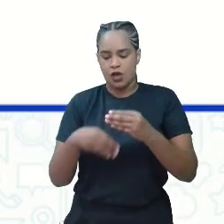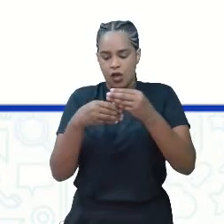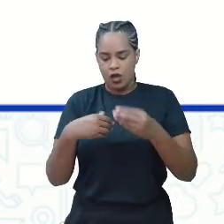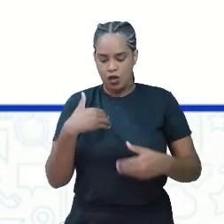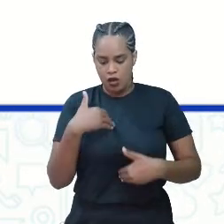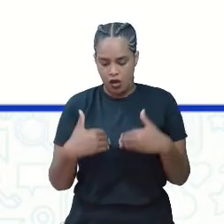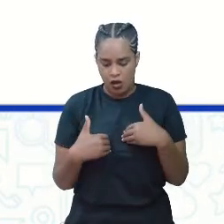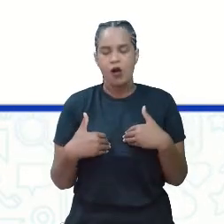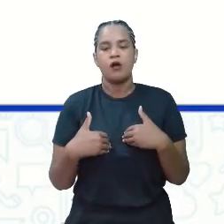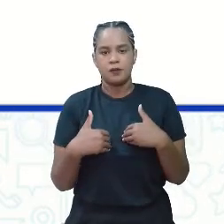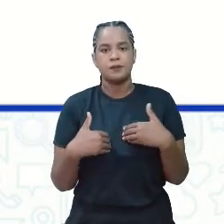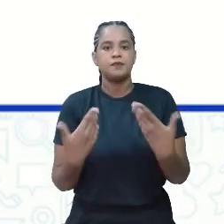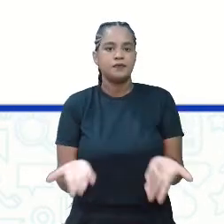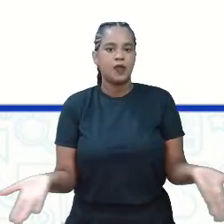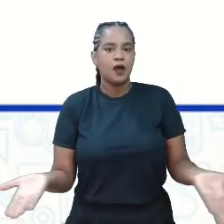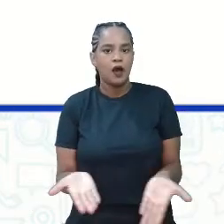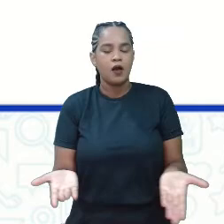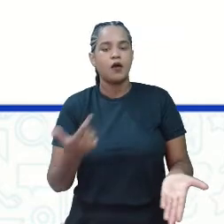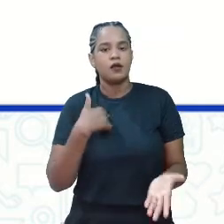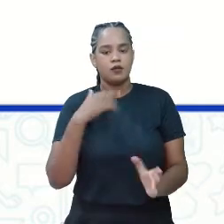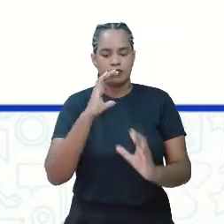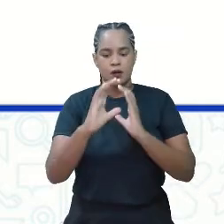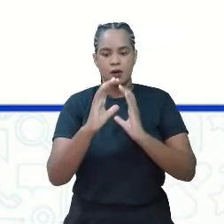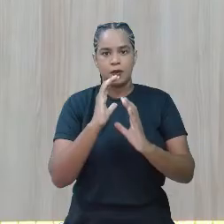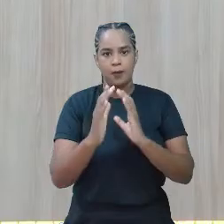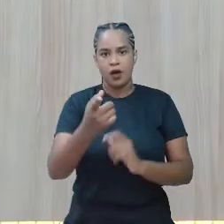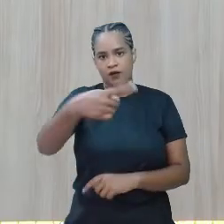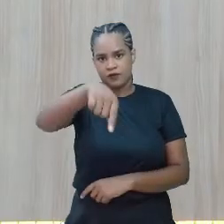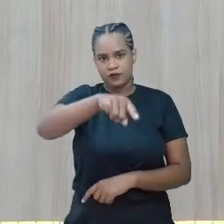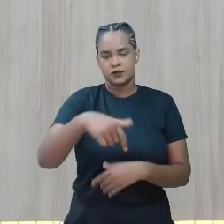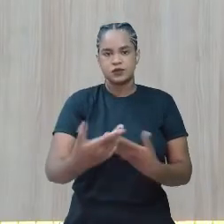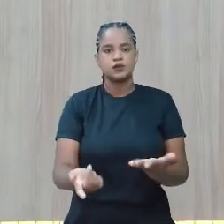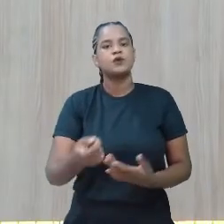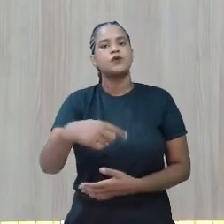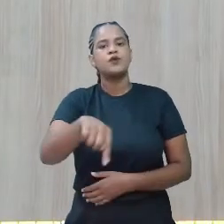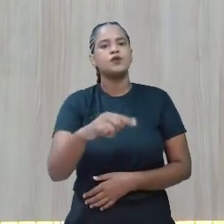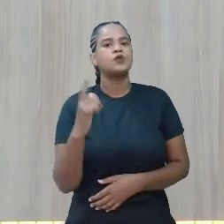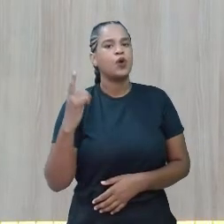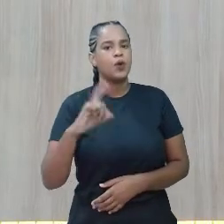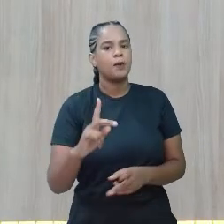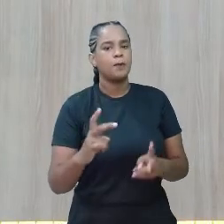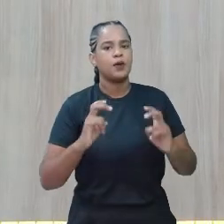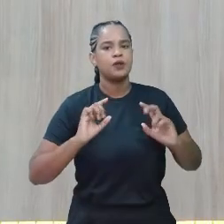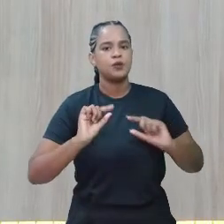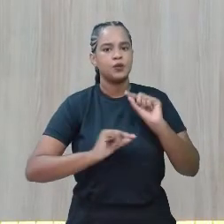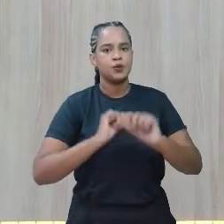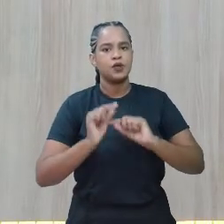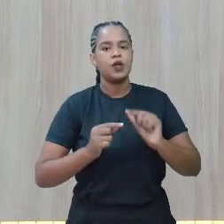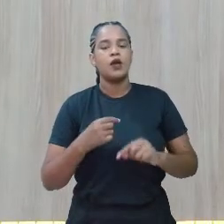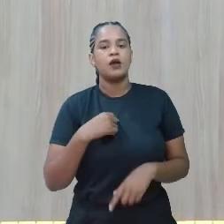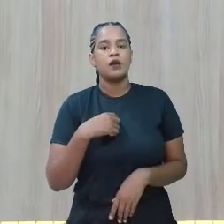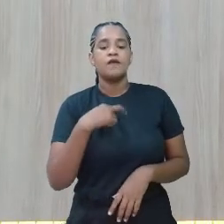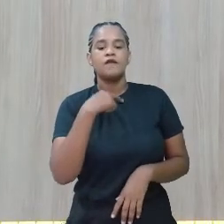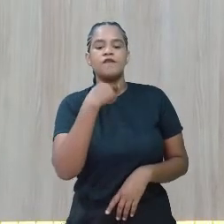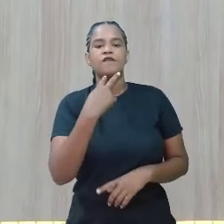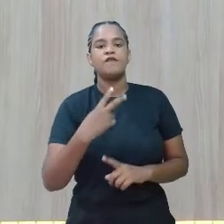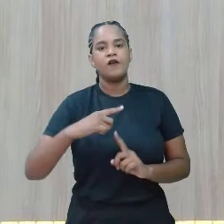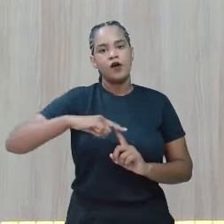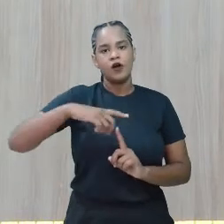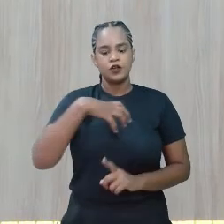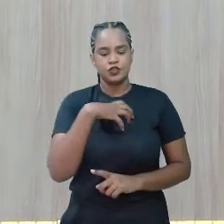E aí, eu agora estou me comunicando com vocês. E aí vocês conseguem perceber, não é, o tom da minha